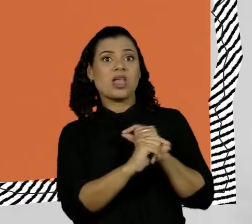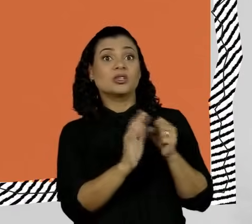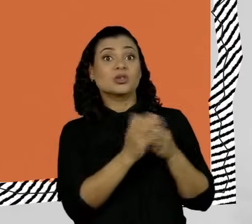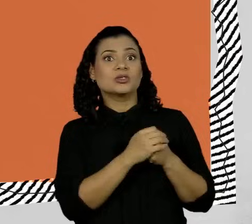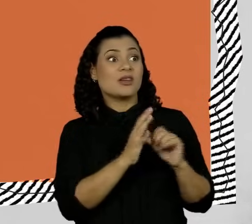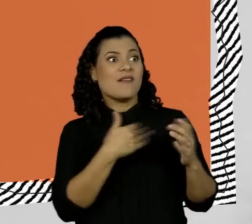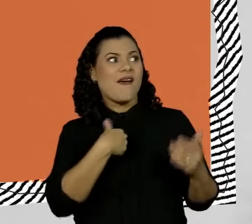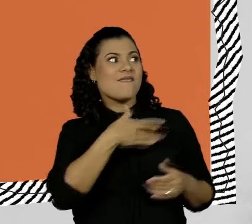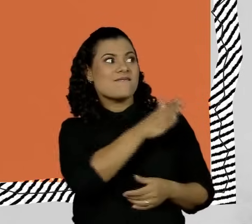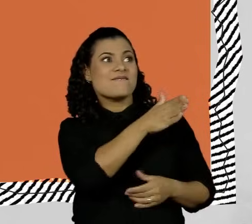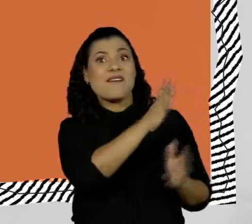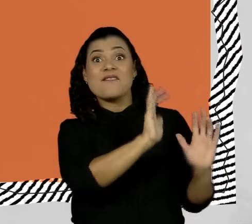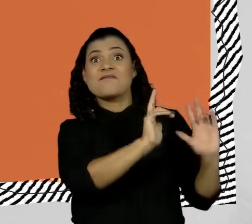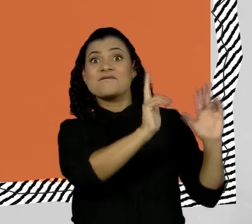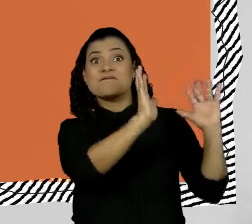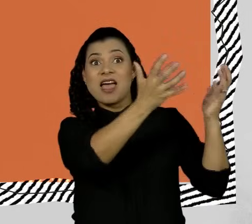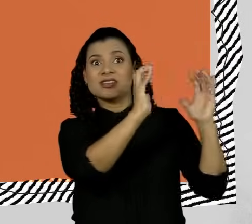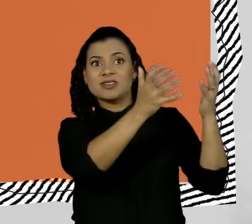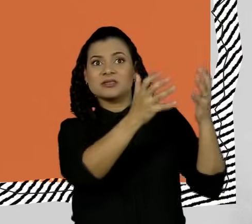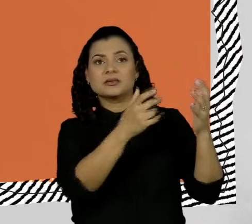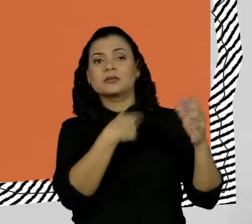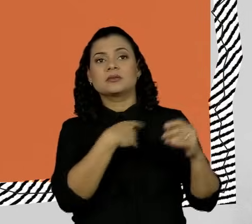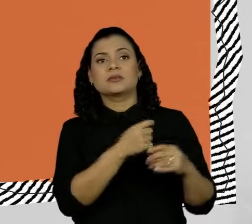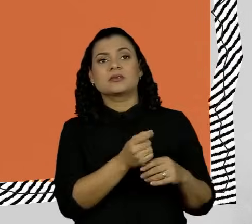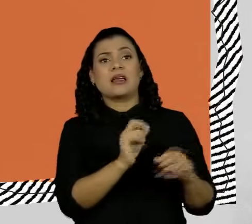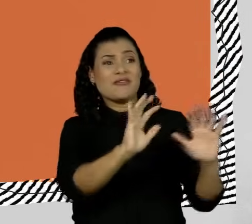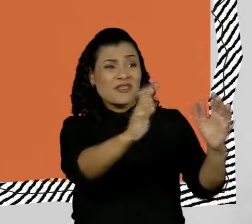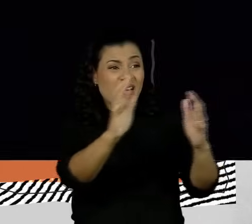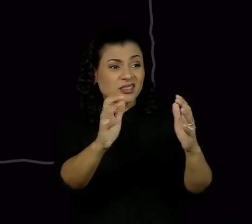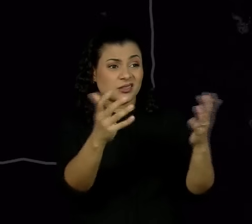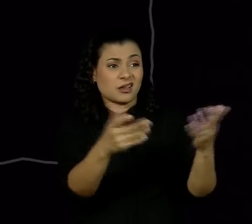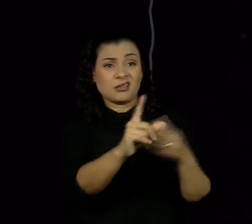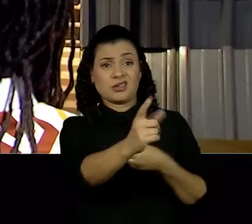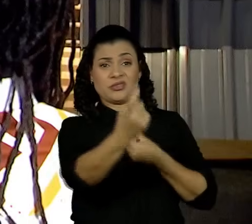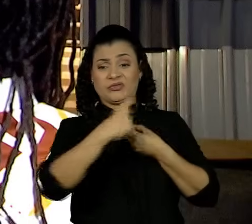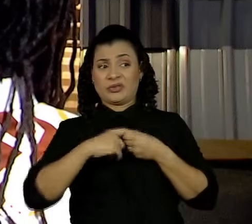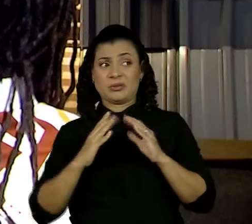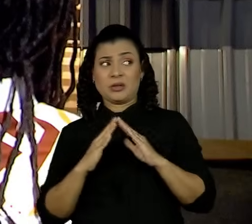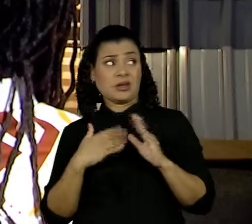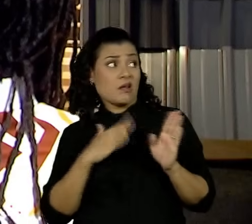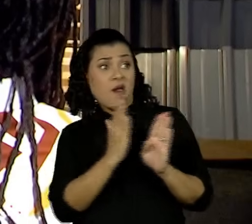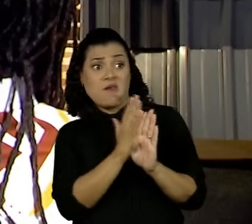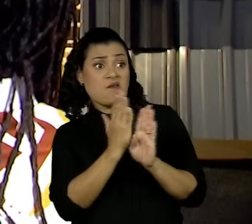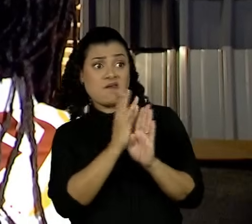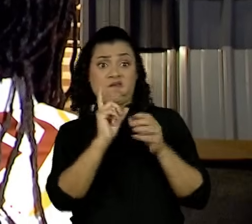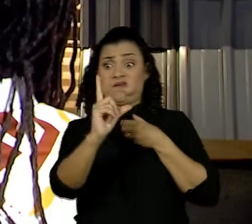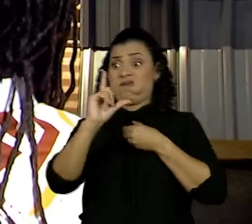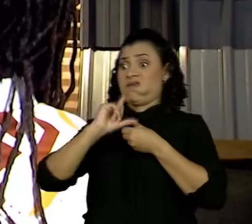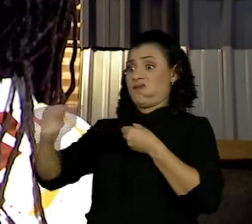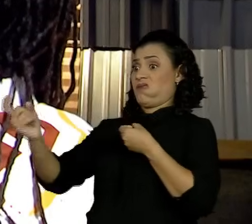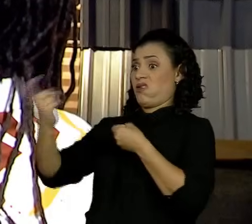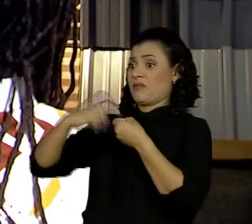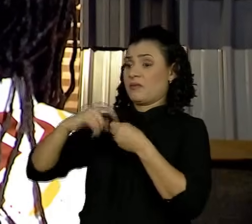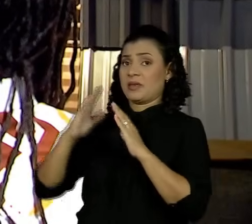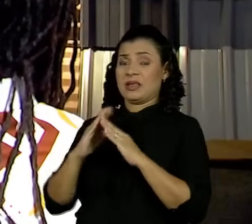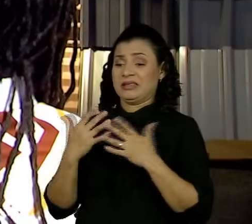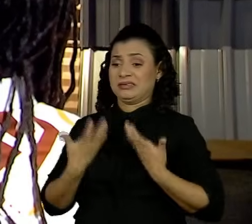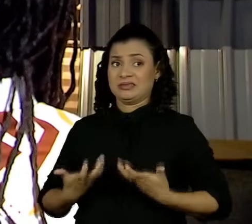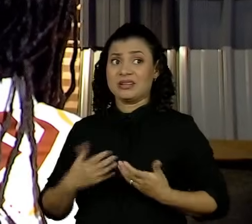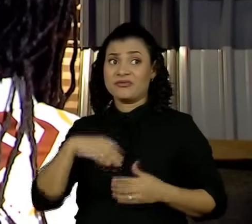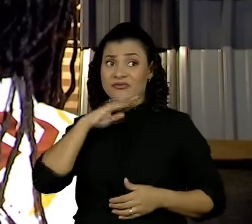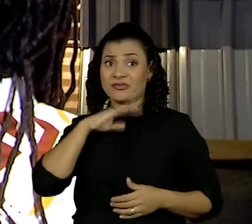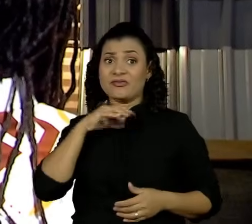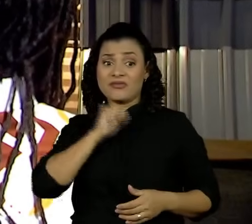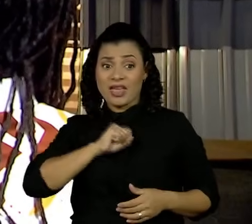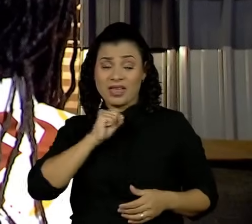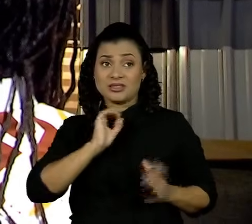festas. Hoje eu saio escondido das festas para voltar para casa. Como se preparar para uma boa velhice? Essa é